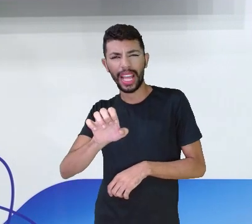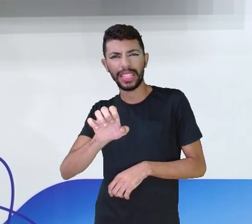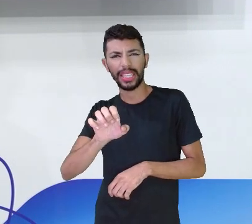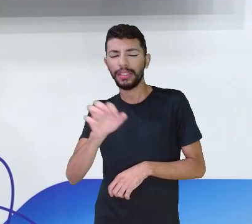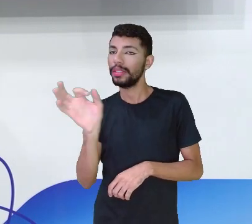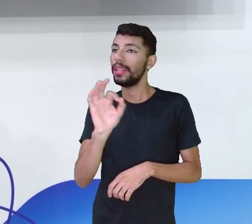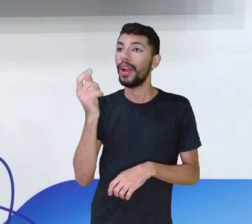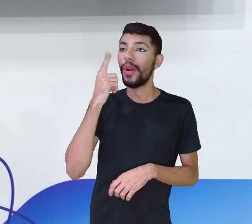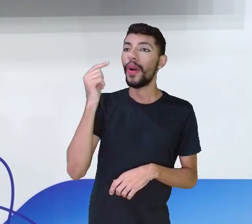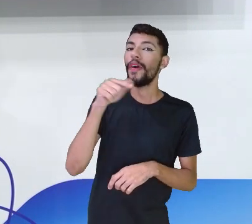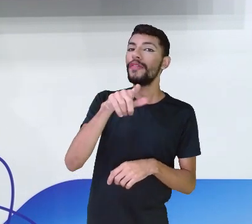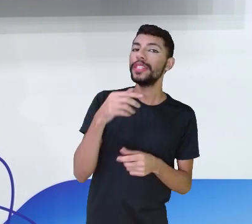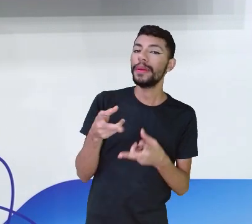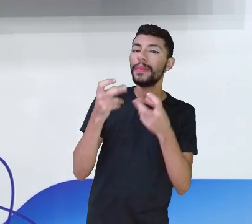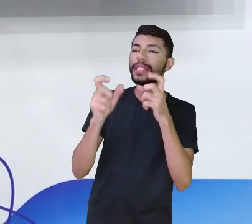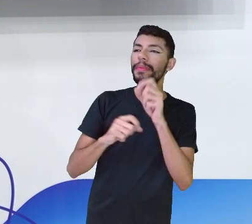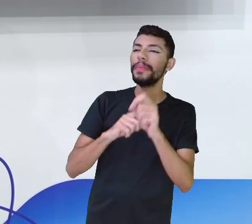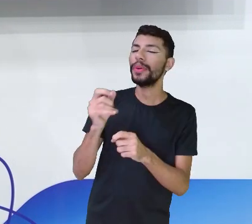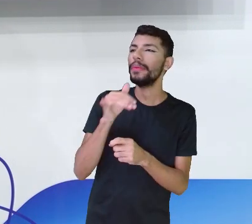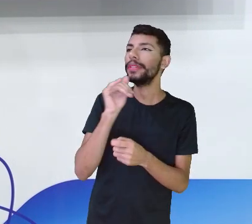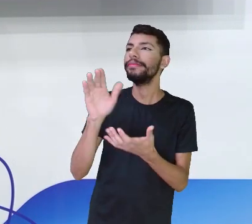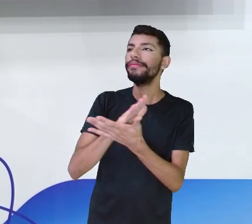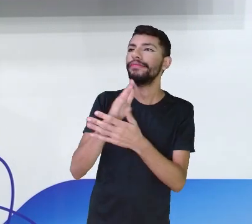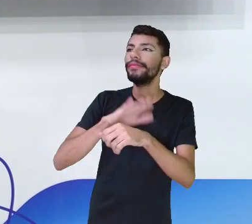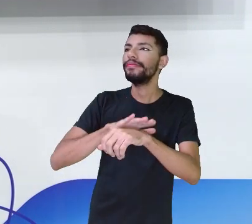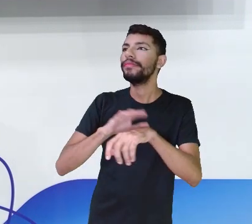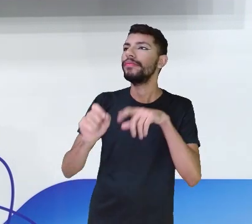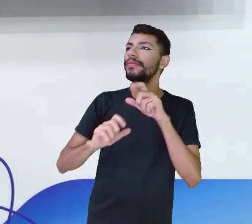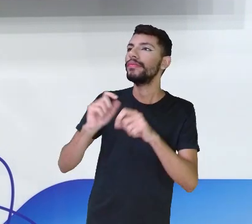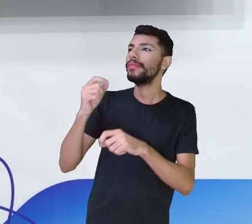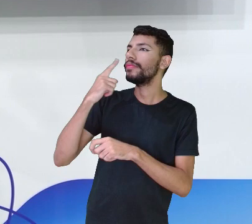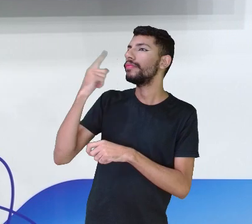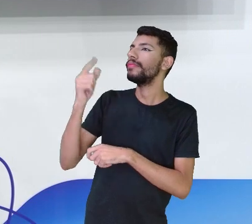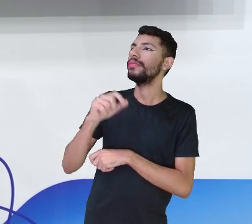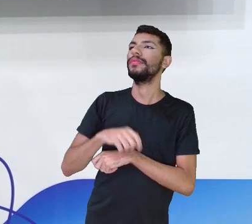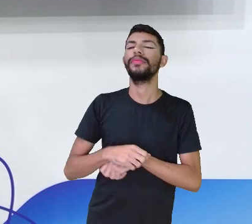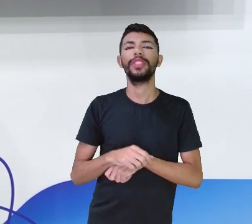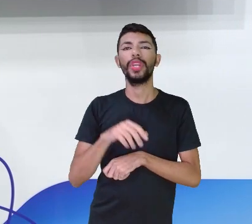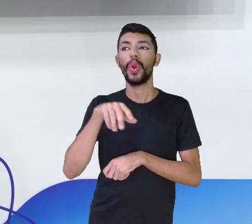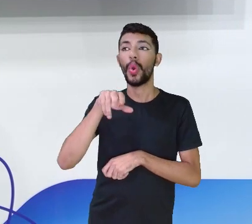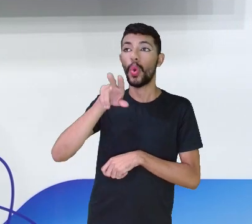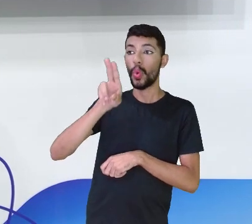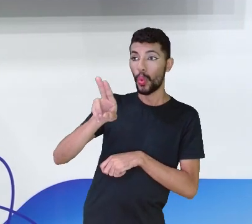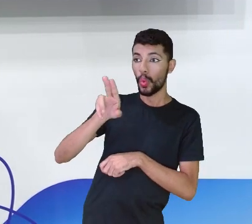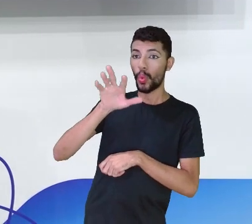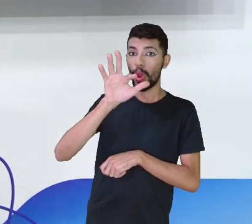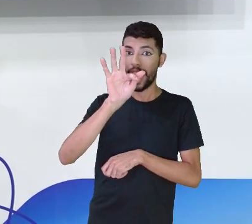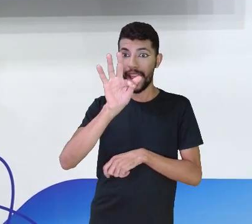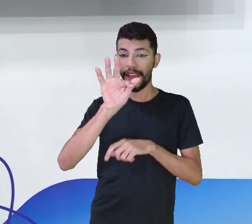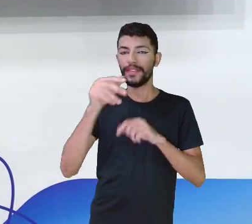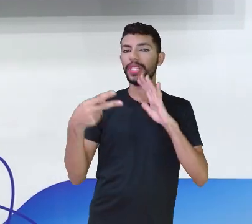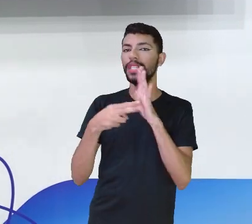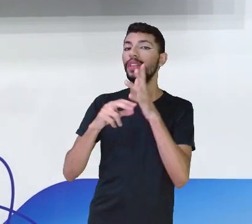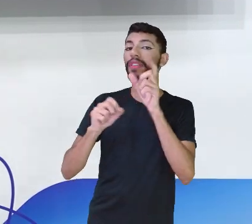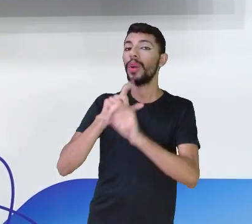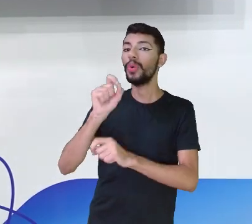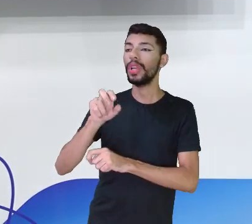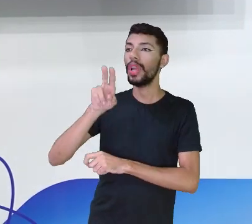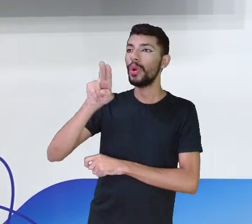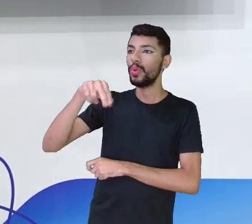gente. Quando vocês verem em algum momento uma sigla UF,